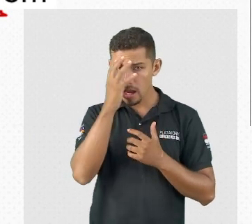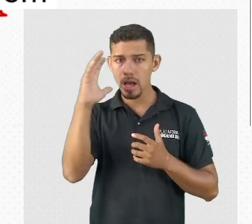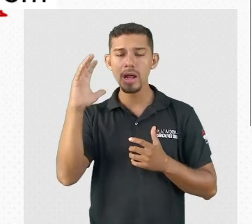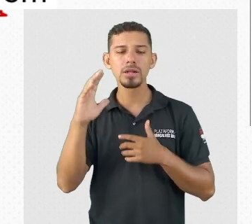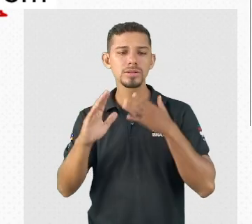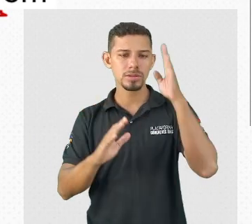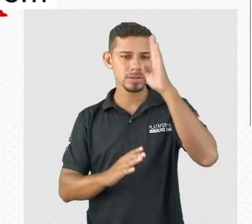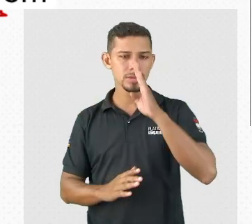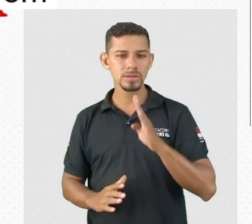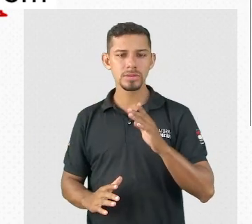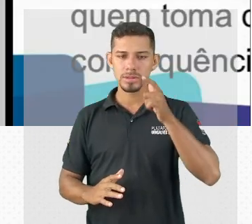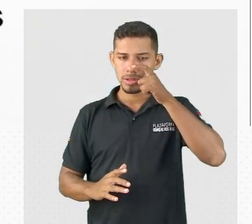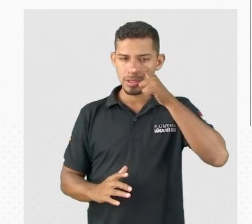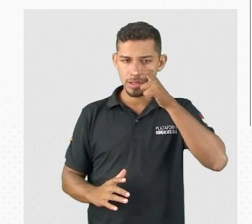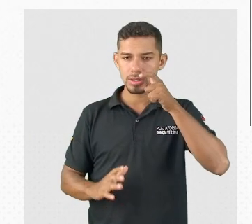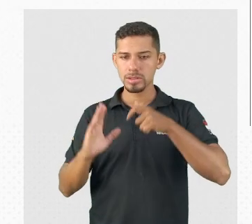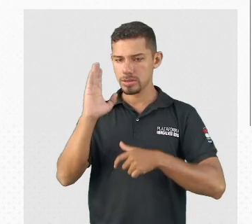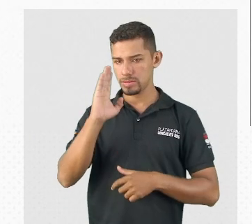os interesses do brasileiro.